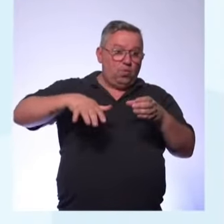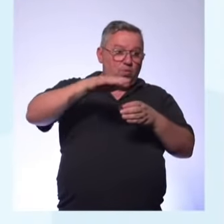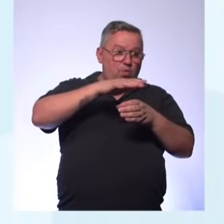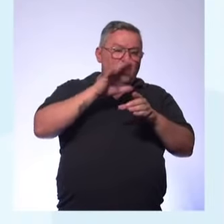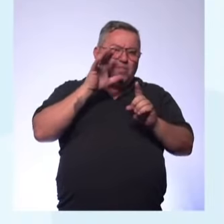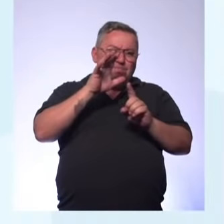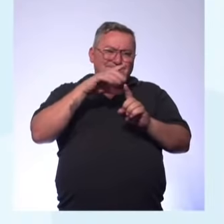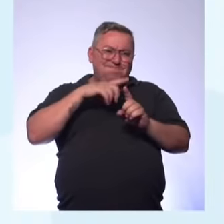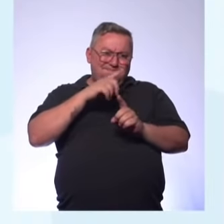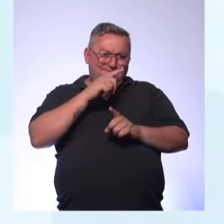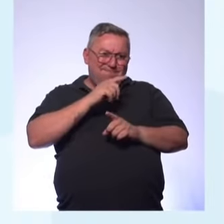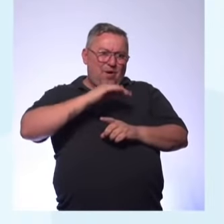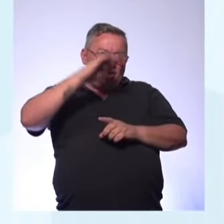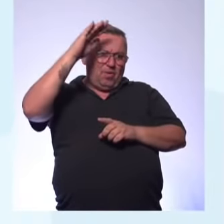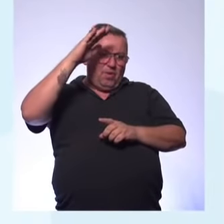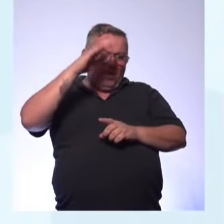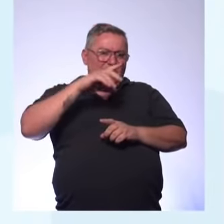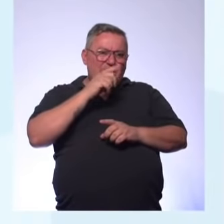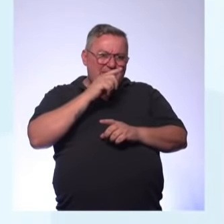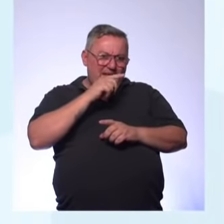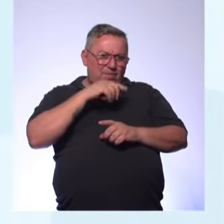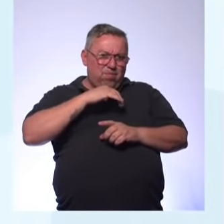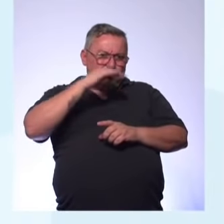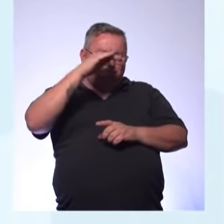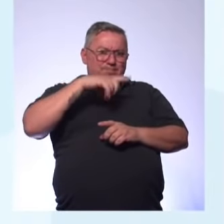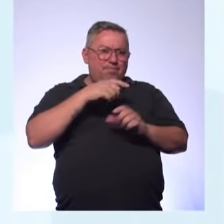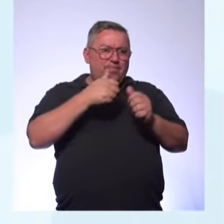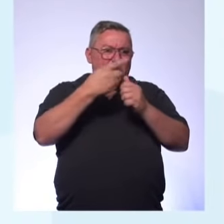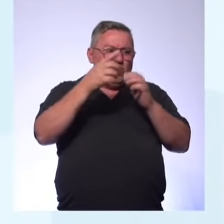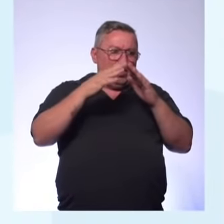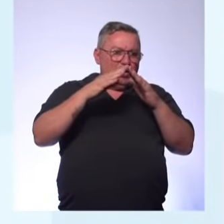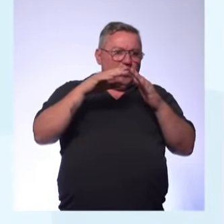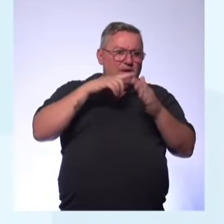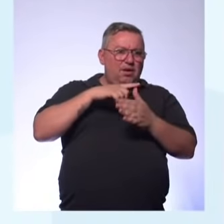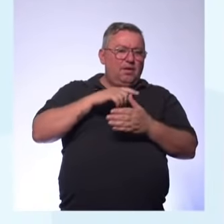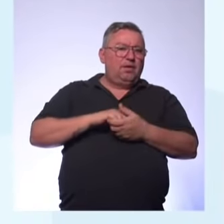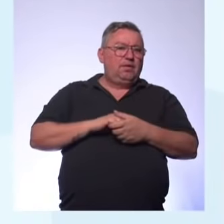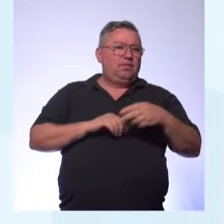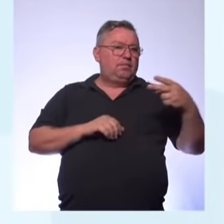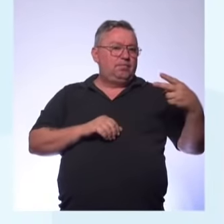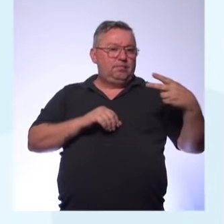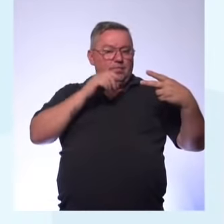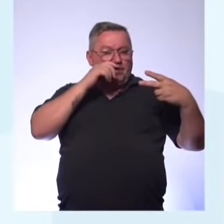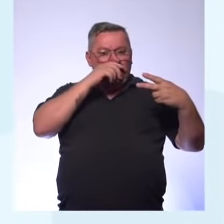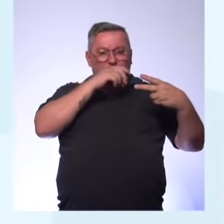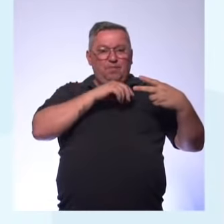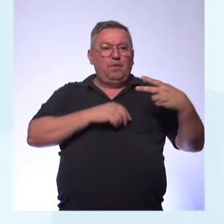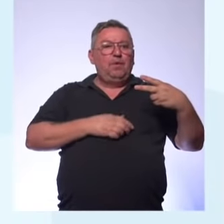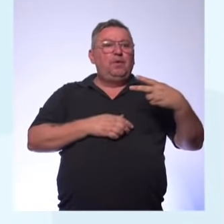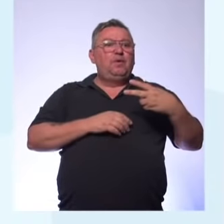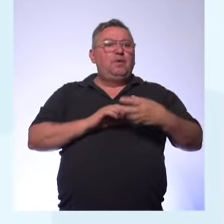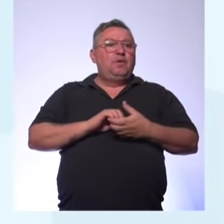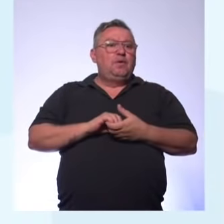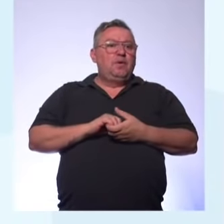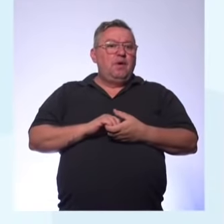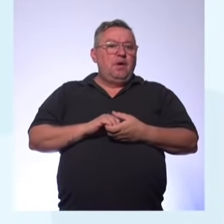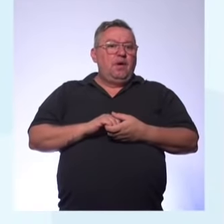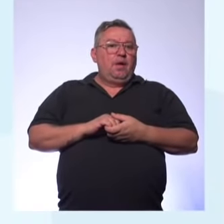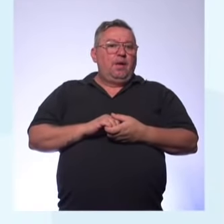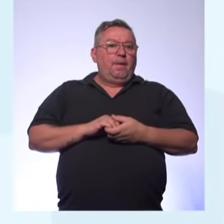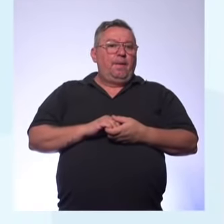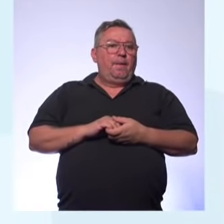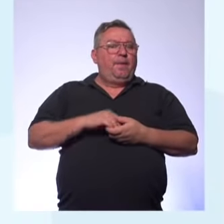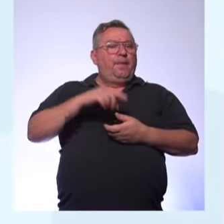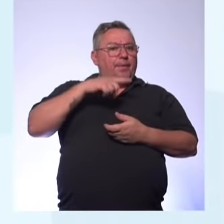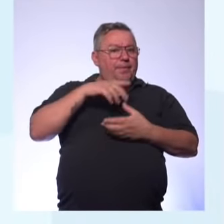por enchentes? Né? Tem enchente aí na sua redondeza? Two. Are there many regular constructions in your community?